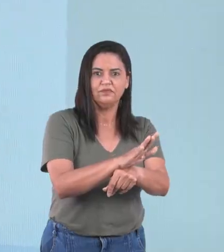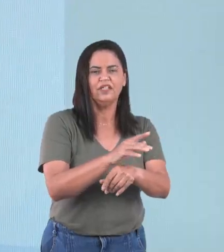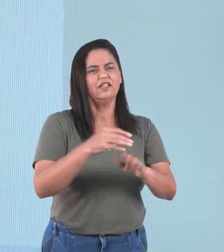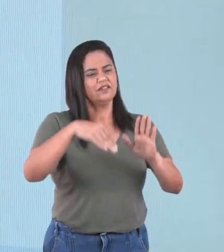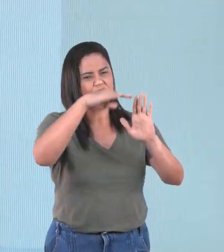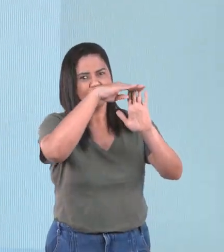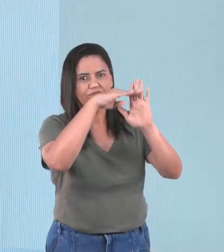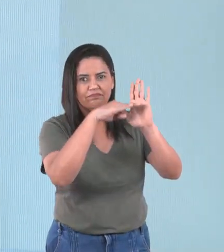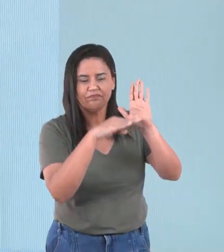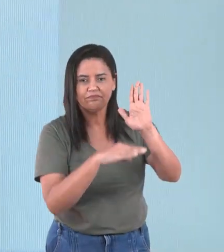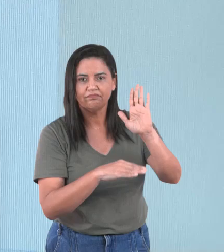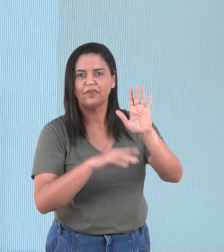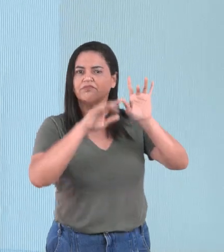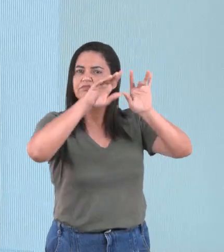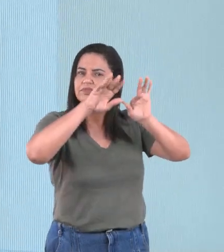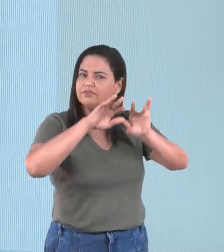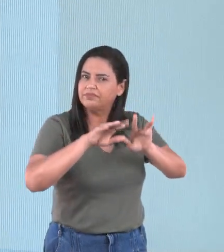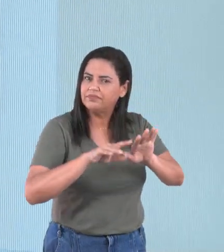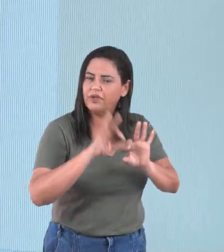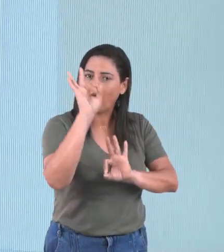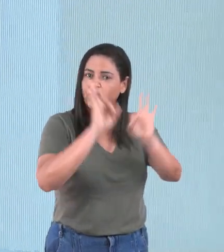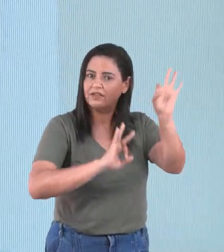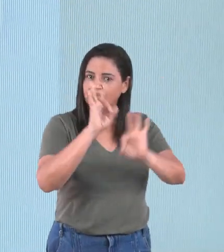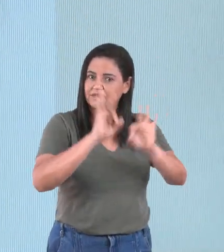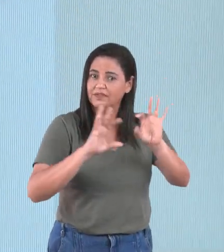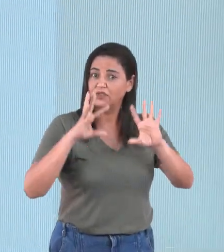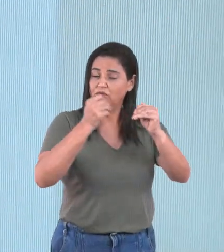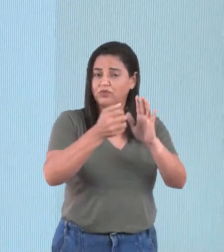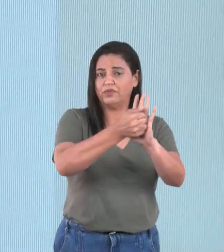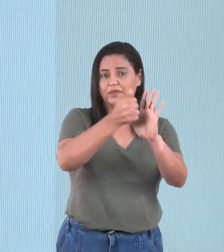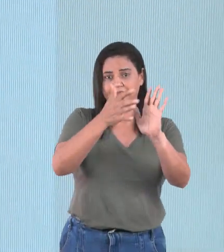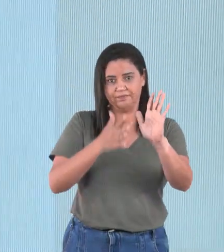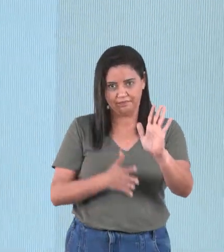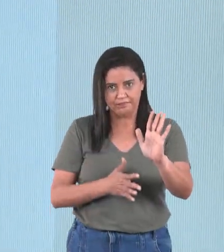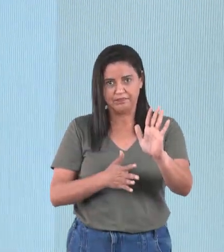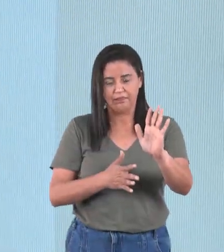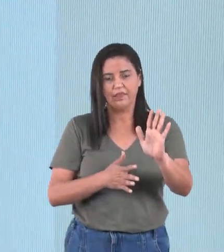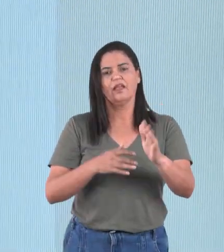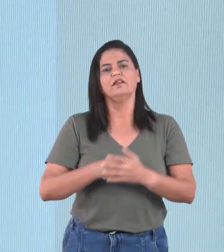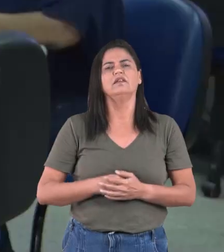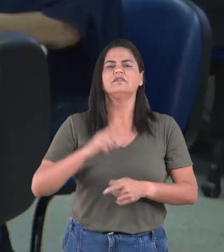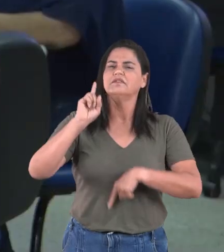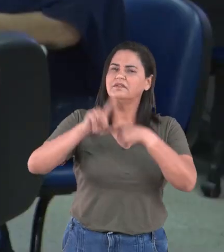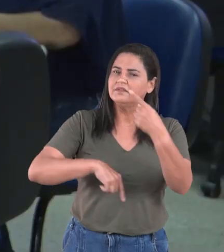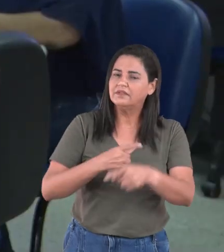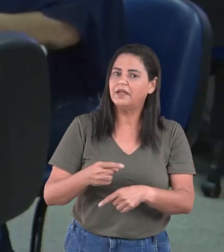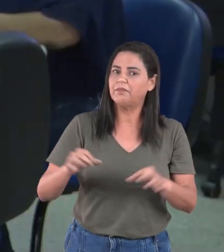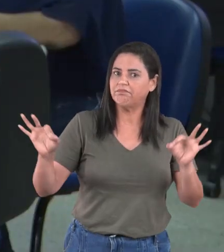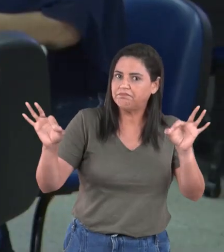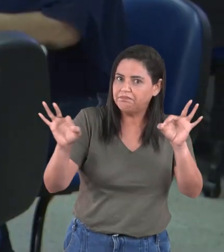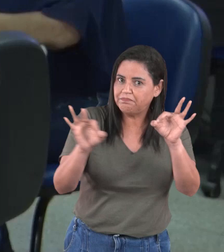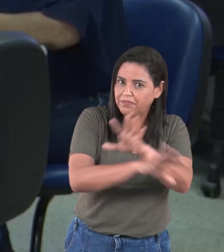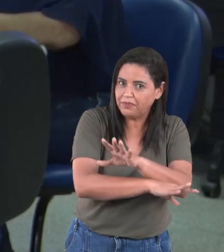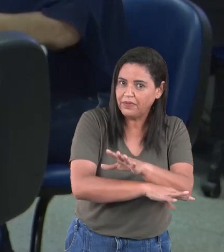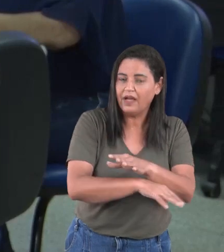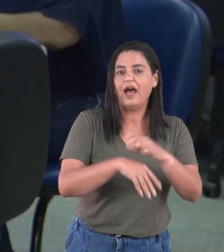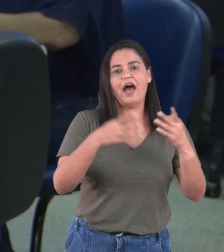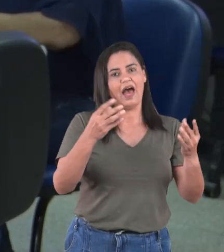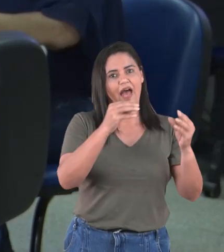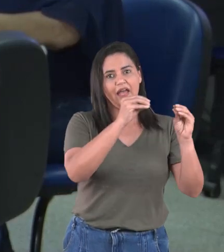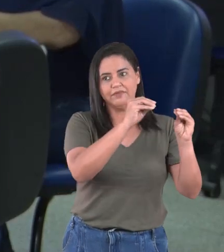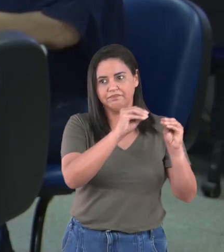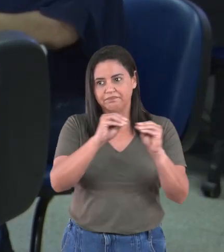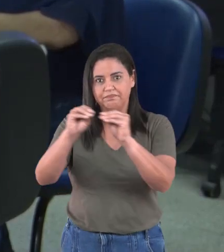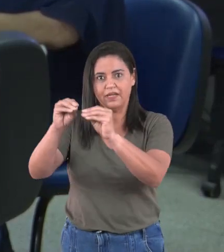A partir de todos esses dados, a gente vai formular, a gente está formulando esse aplicativo e uma vez pronto, a gente transfere